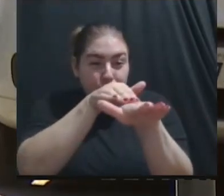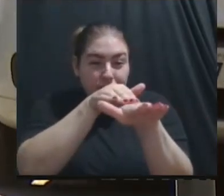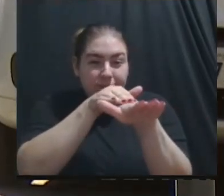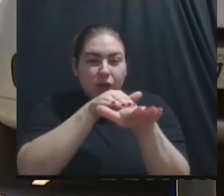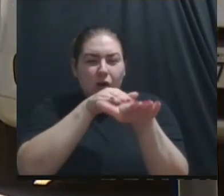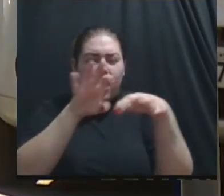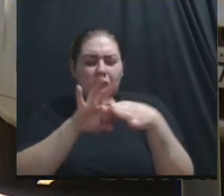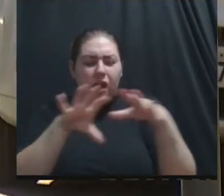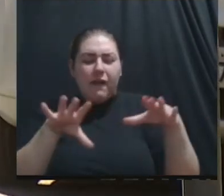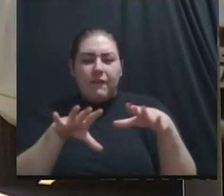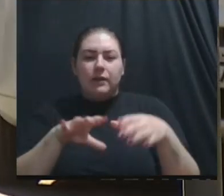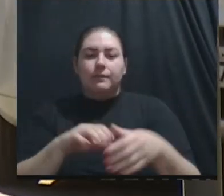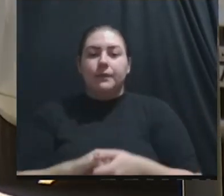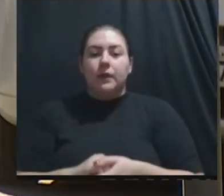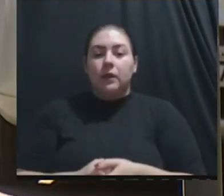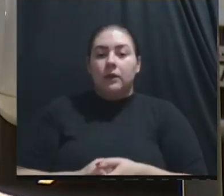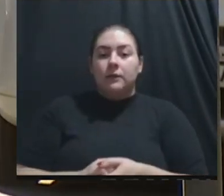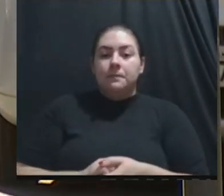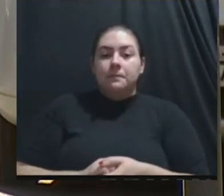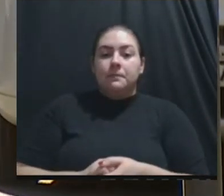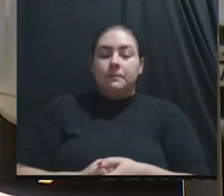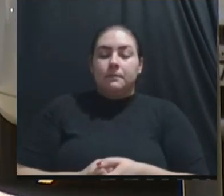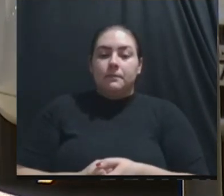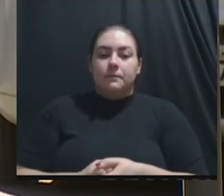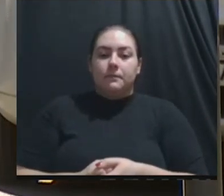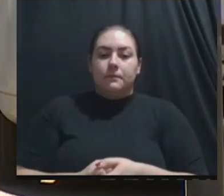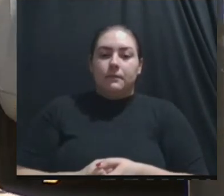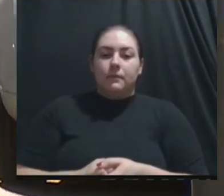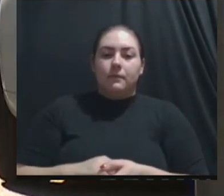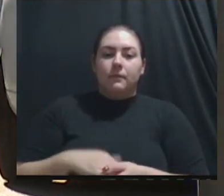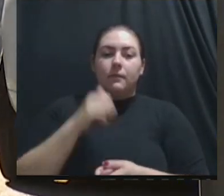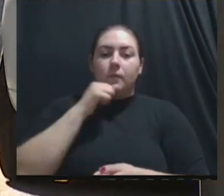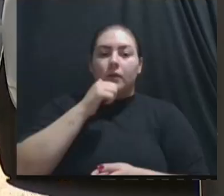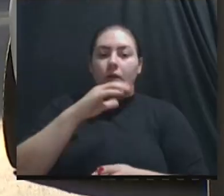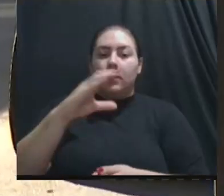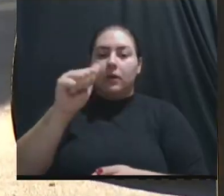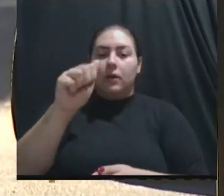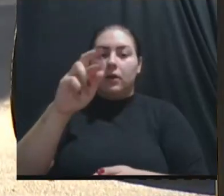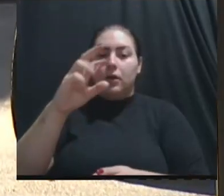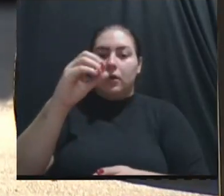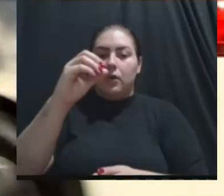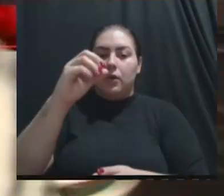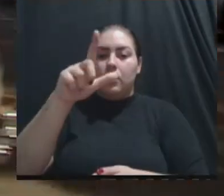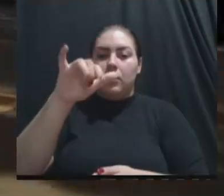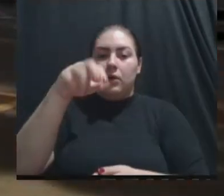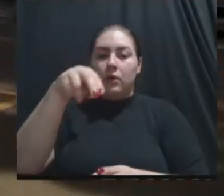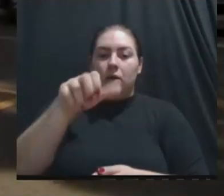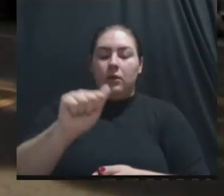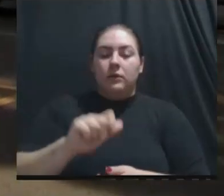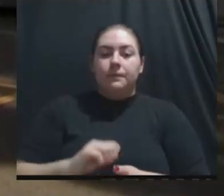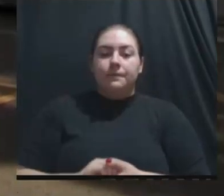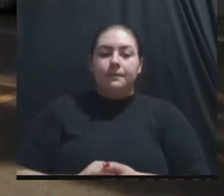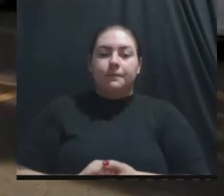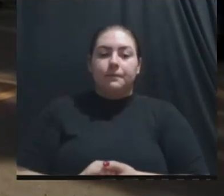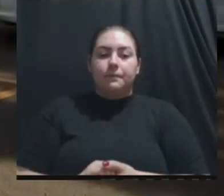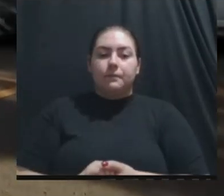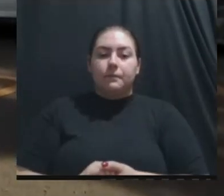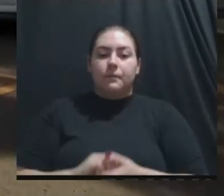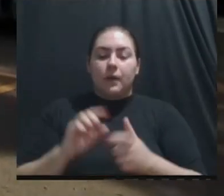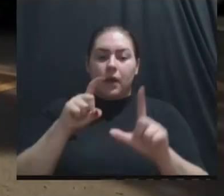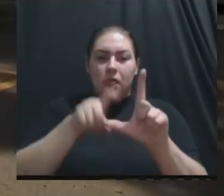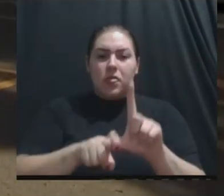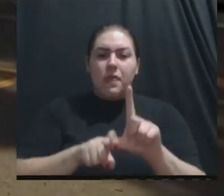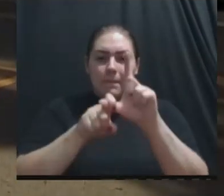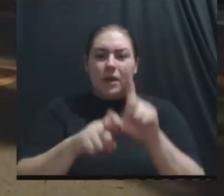secretária de Urbanismo, Carolina Baracá, o modelo também quer reduzir a dependência do automóvel. A ideia é justamente